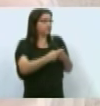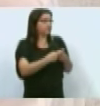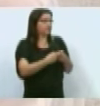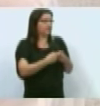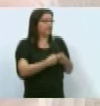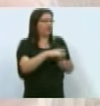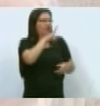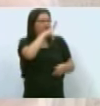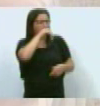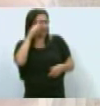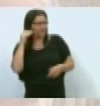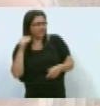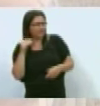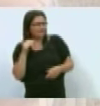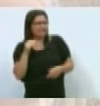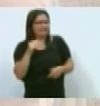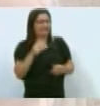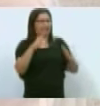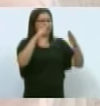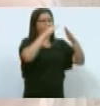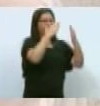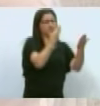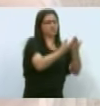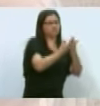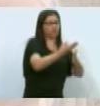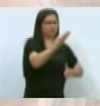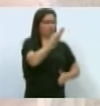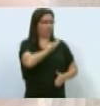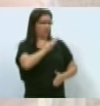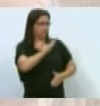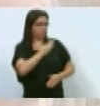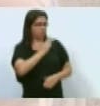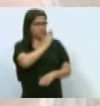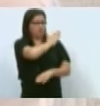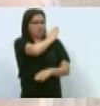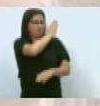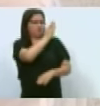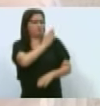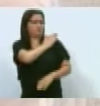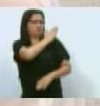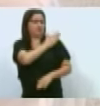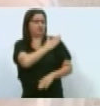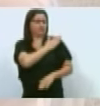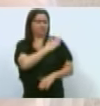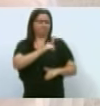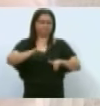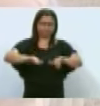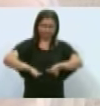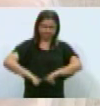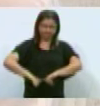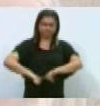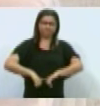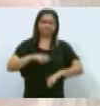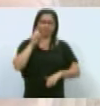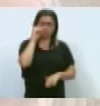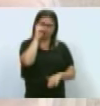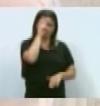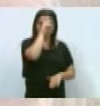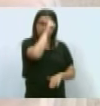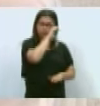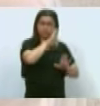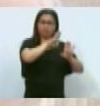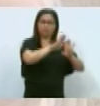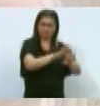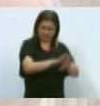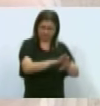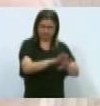adolescente na escola, a diferença na aceitação, isso ela sofreu bastante, né? E, mas ela, assim,